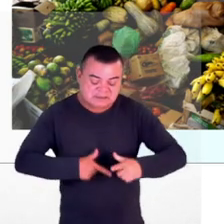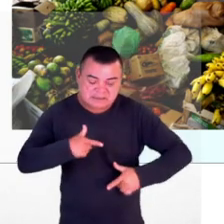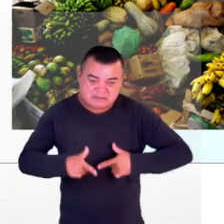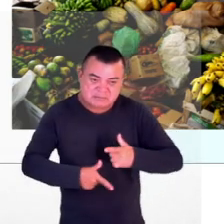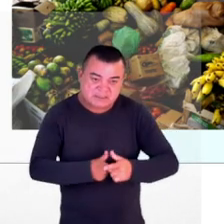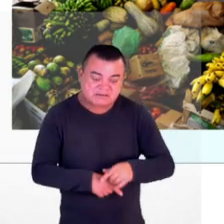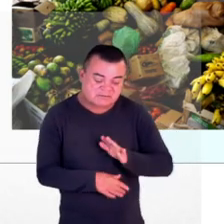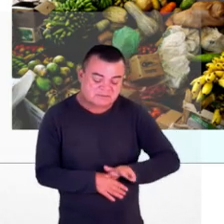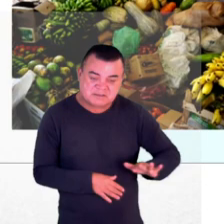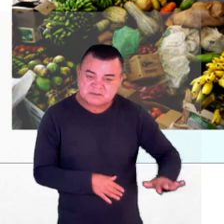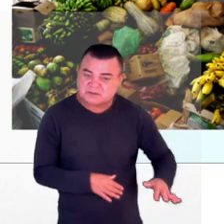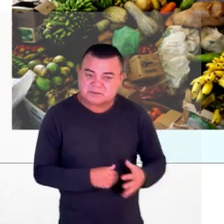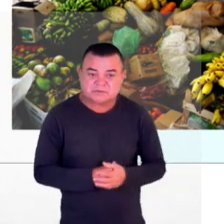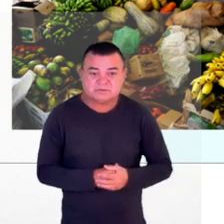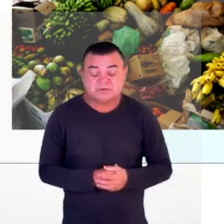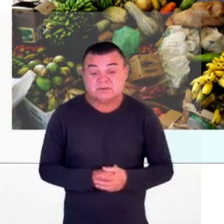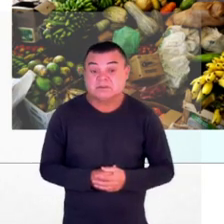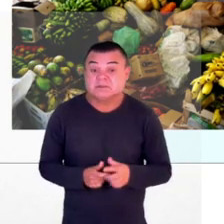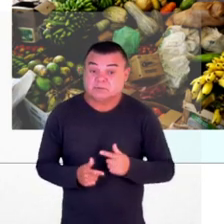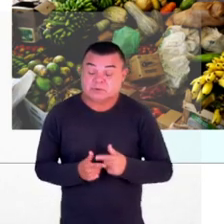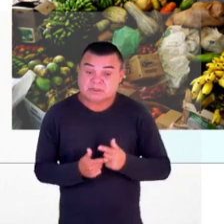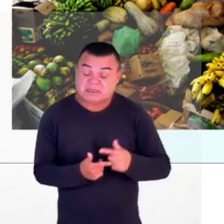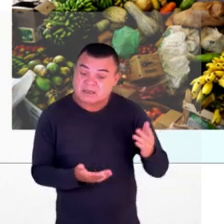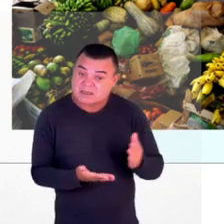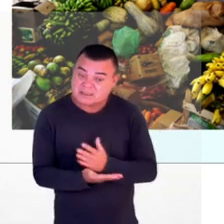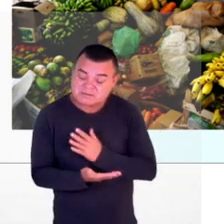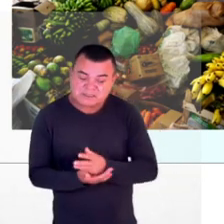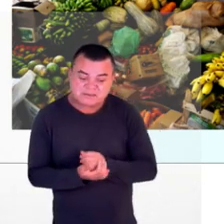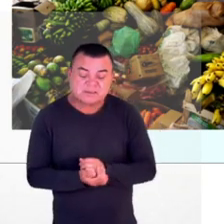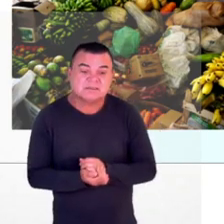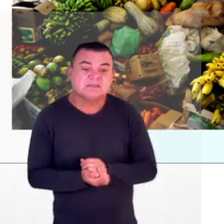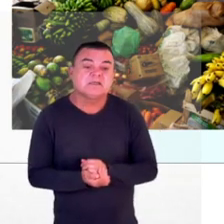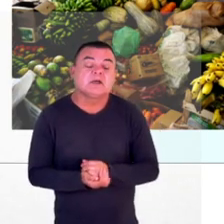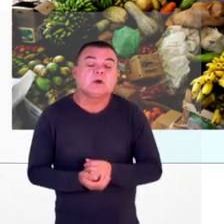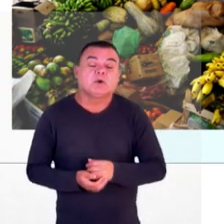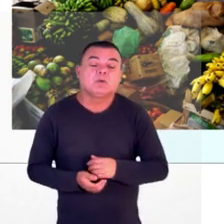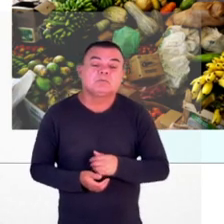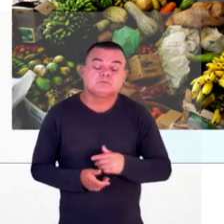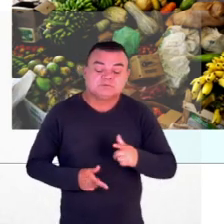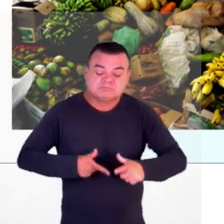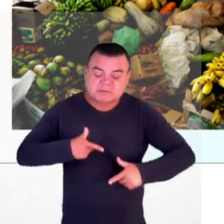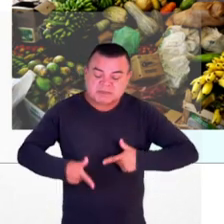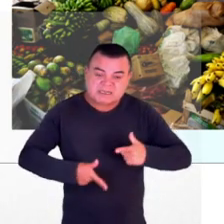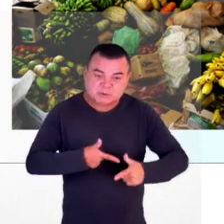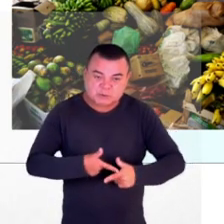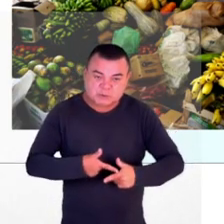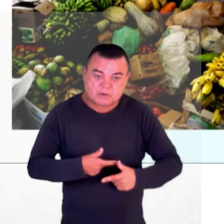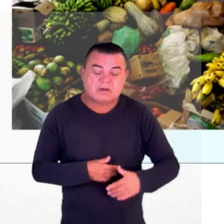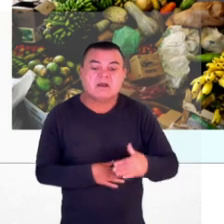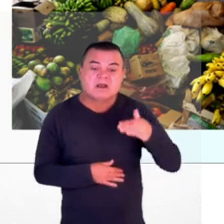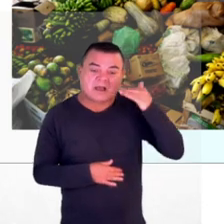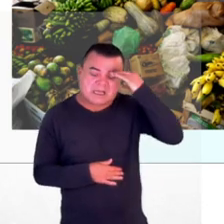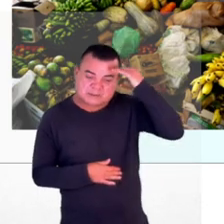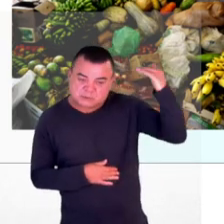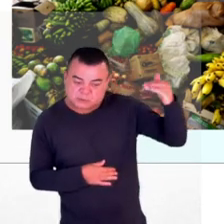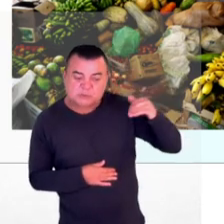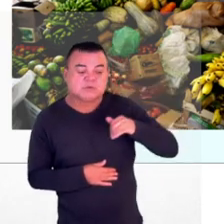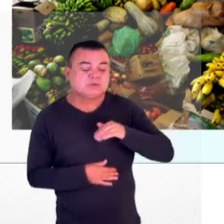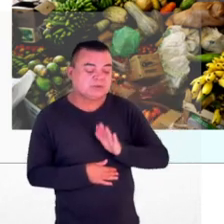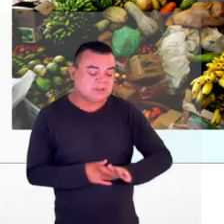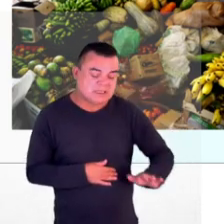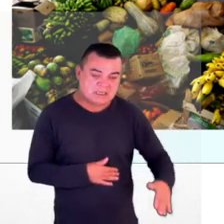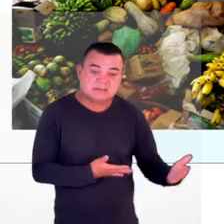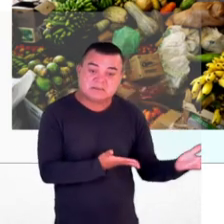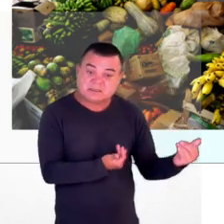de precarização no trabalho porque muitas vezes o trabalhador a trabalhadora não só adultos mas adolescentes e crianças também são levadas a essa